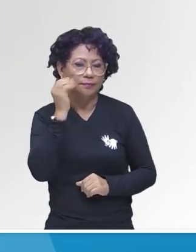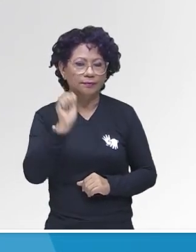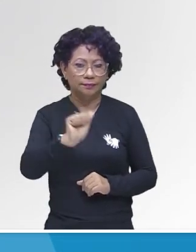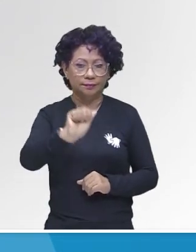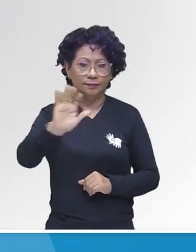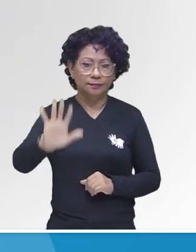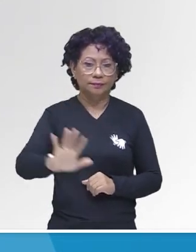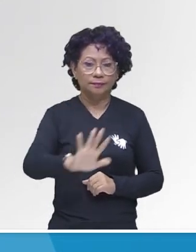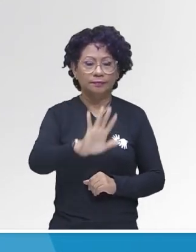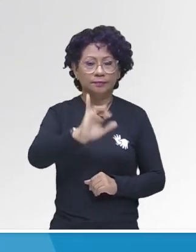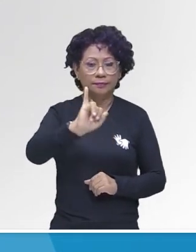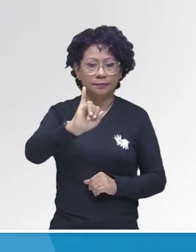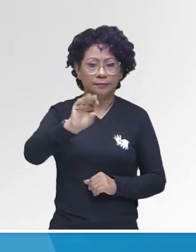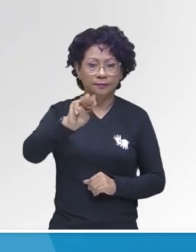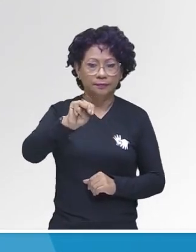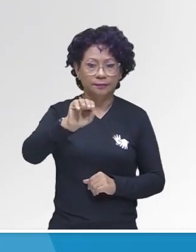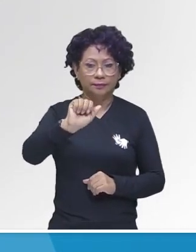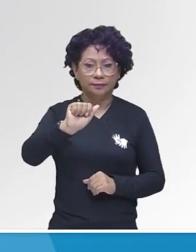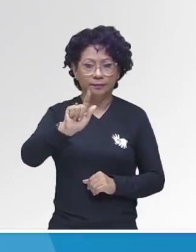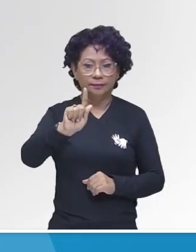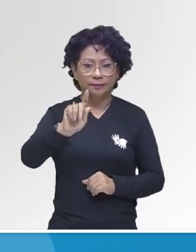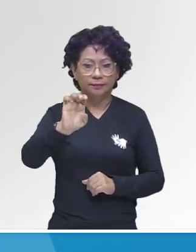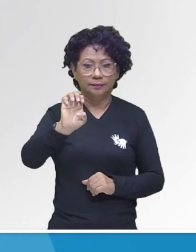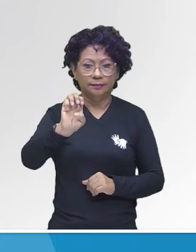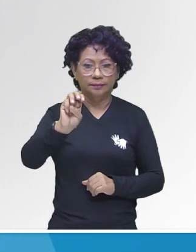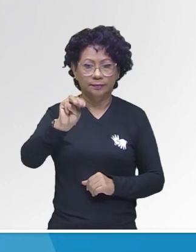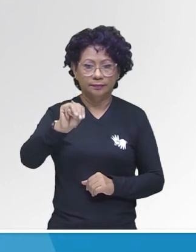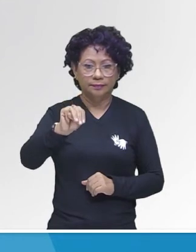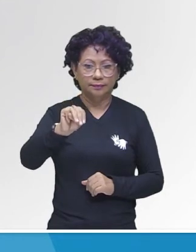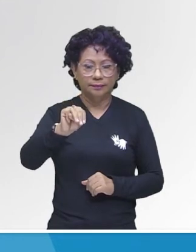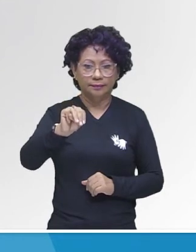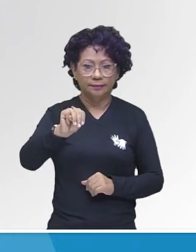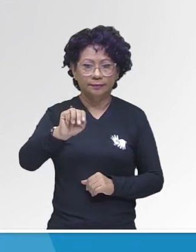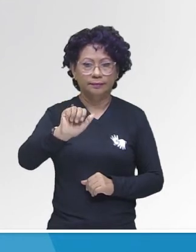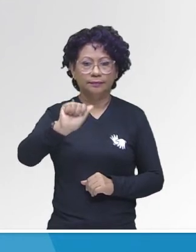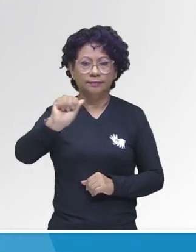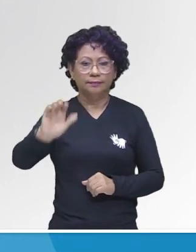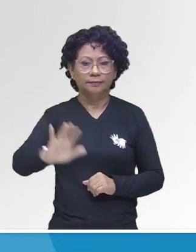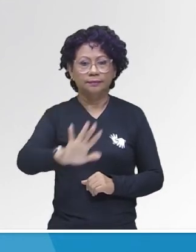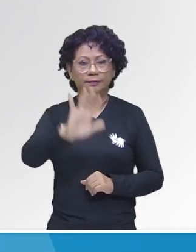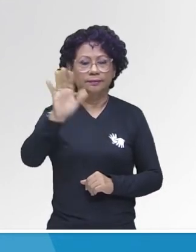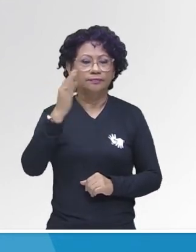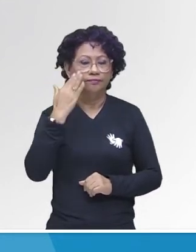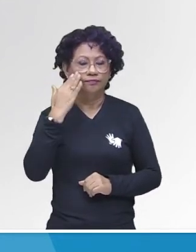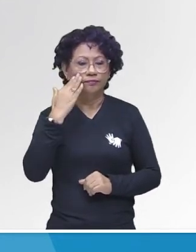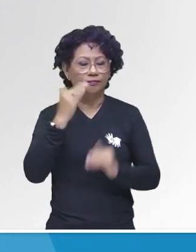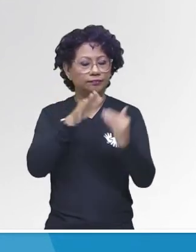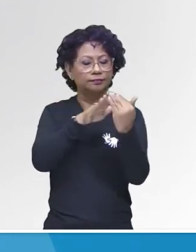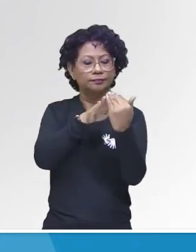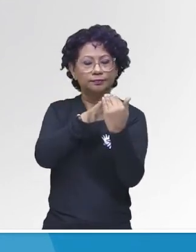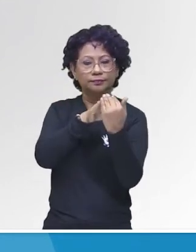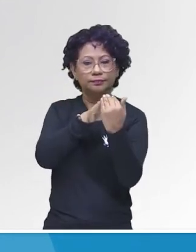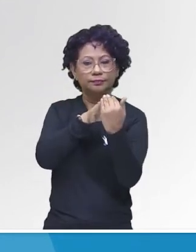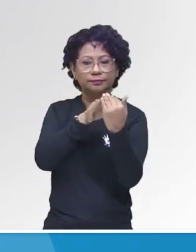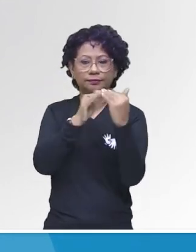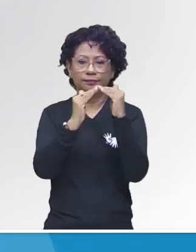né, existem aí nessa pirâmide. Os planos,